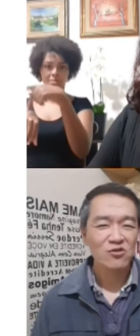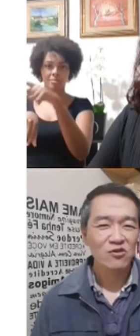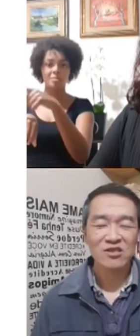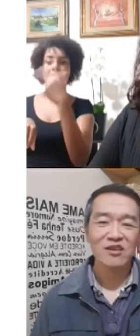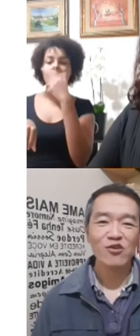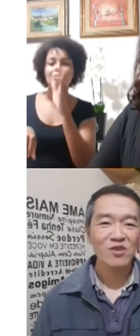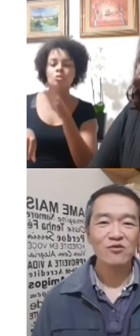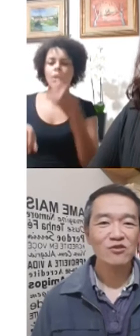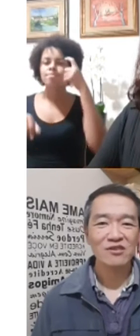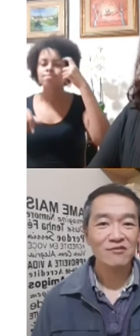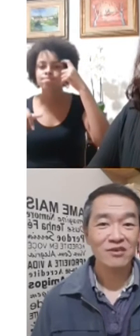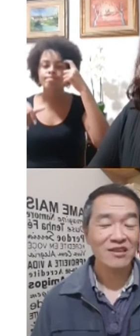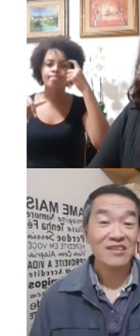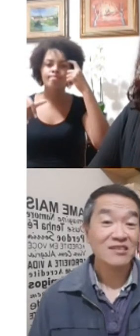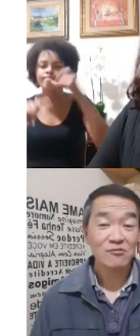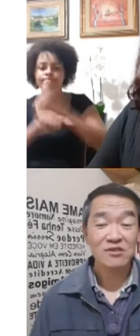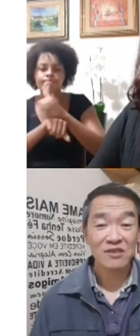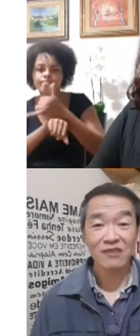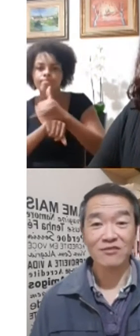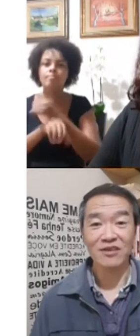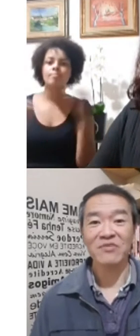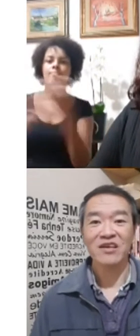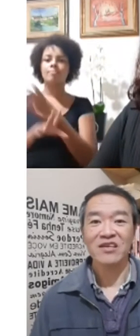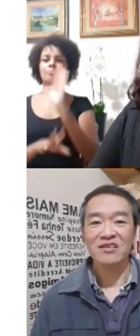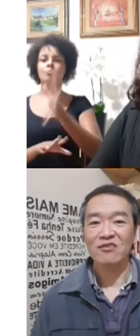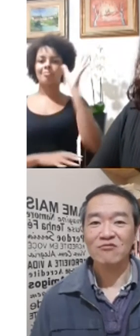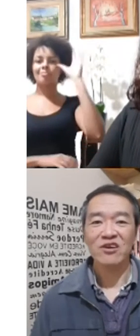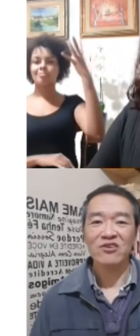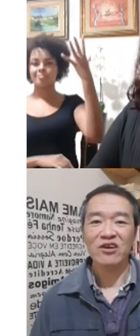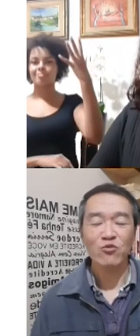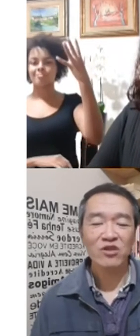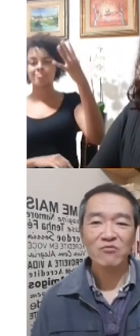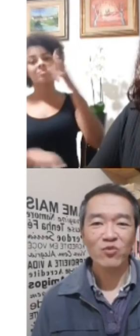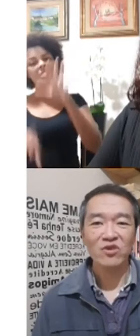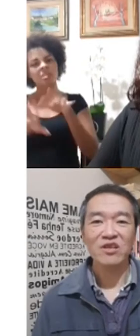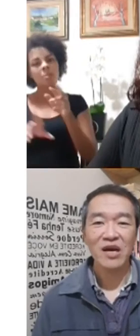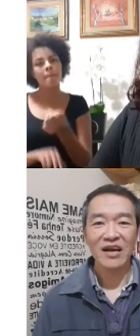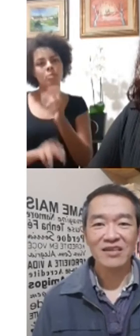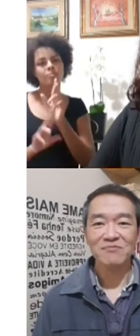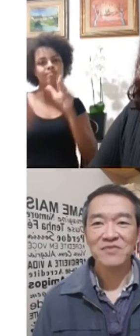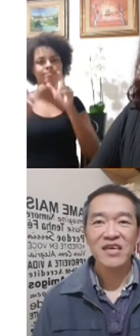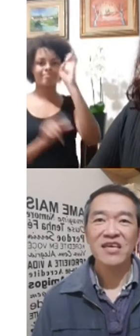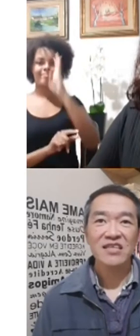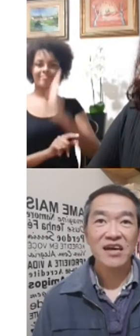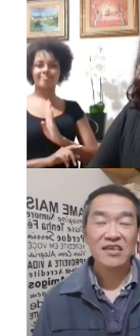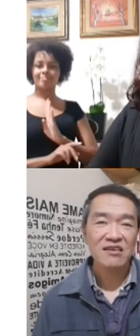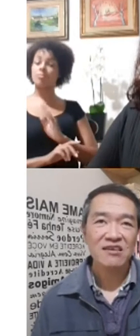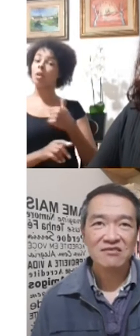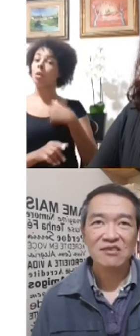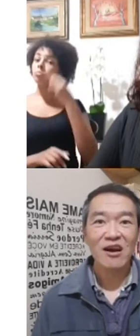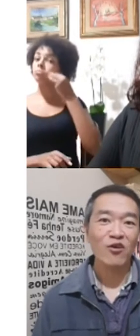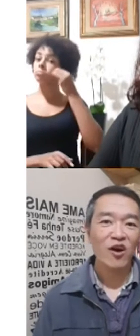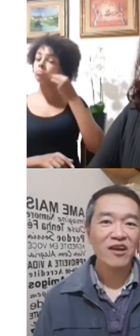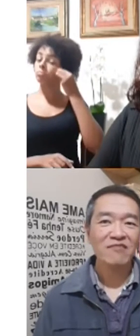testou, pensou, já criou uma solução e até já deu certo, né? Então, eu acumulei muita bagagem. E